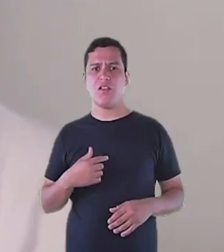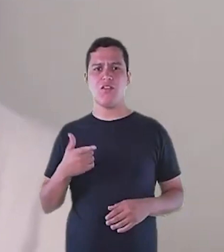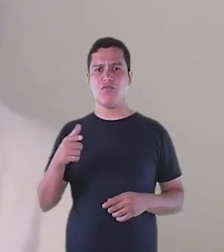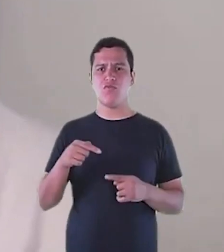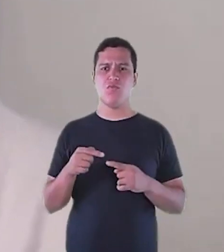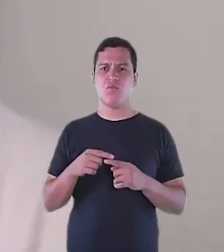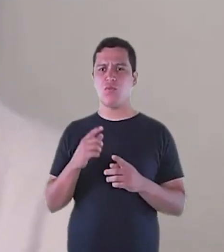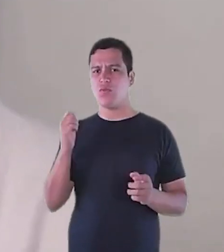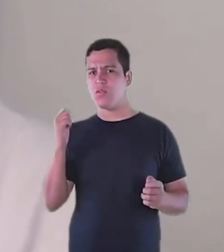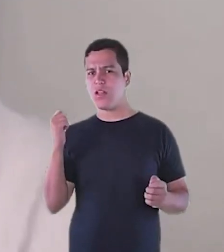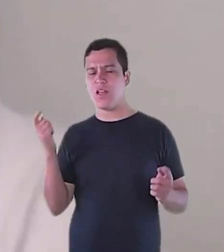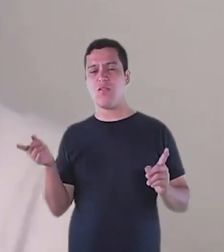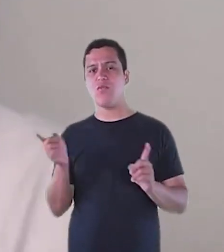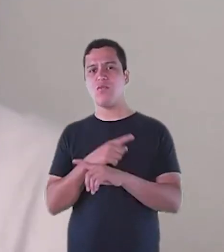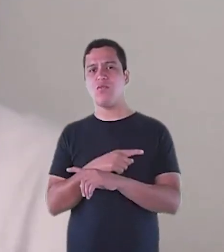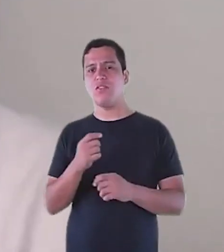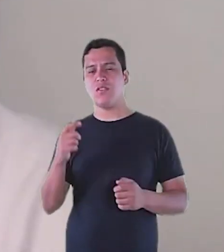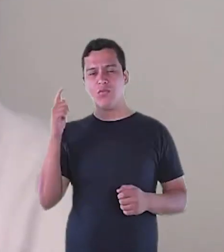resistência,